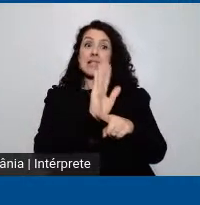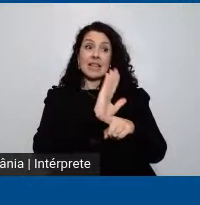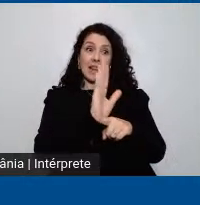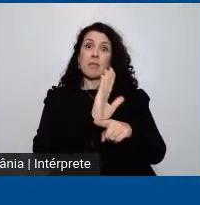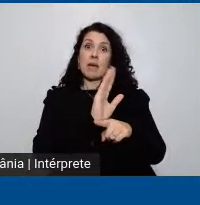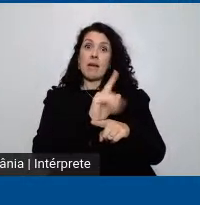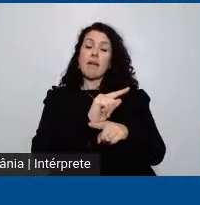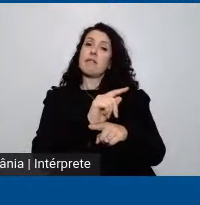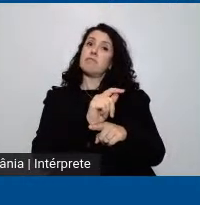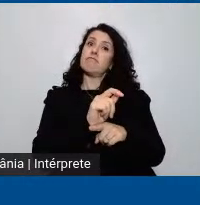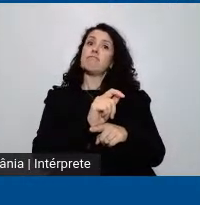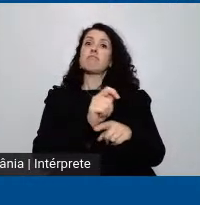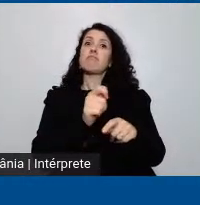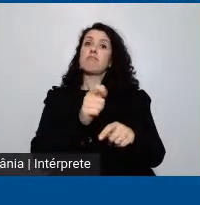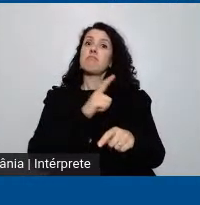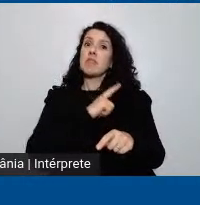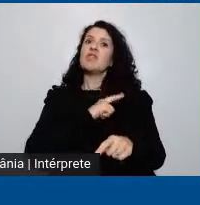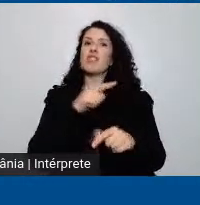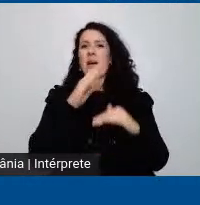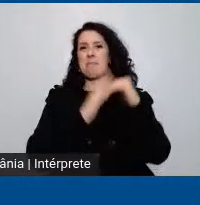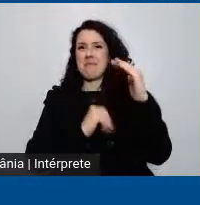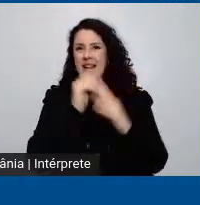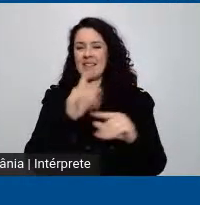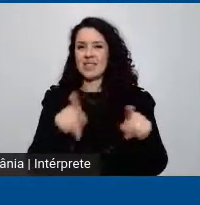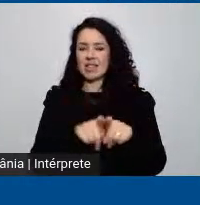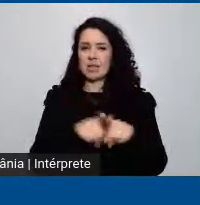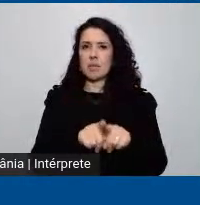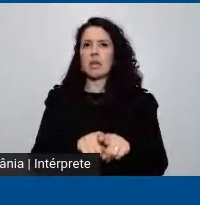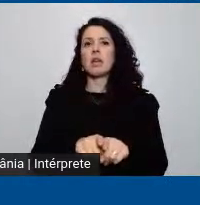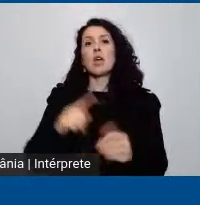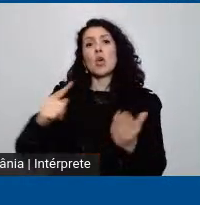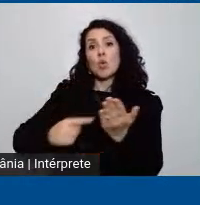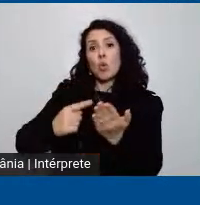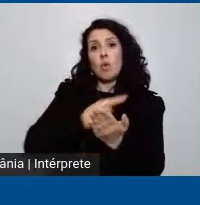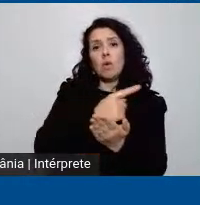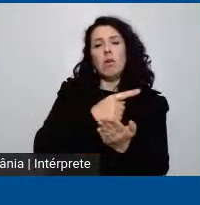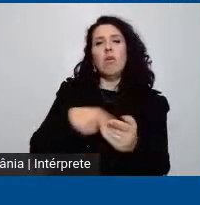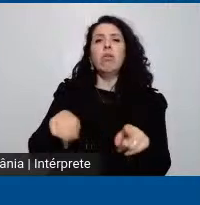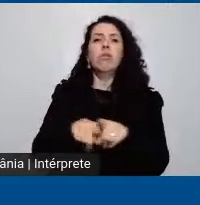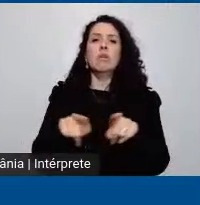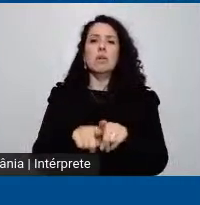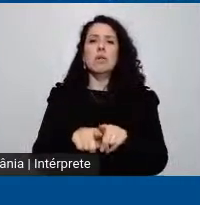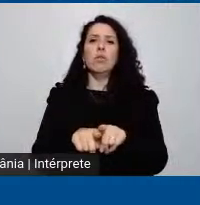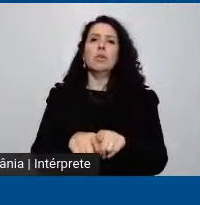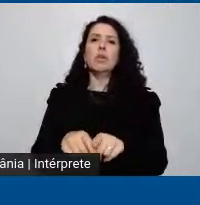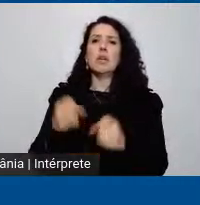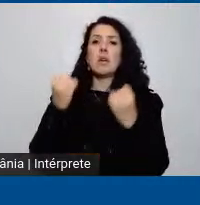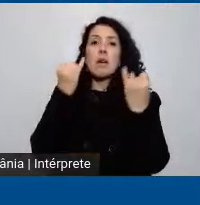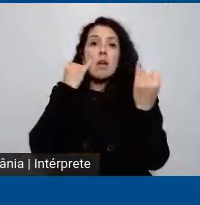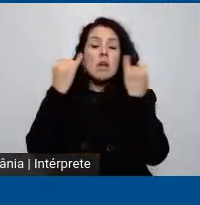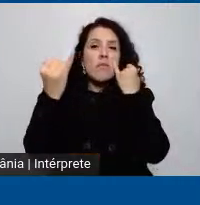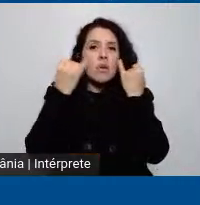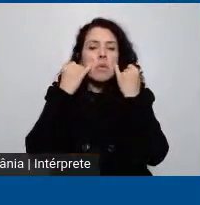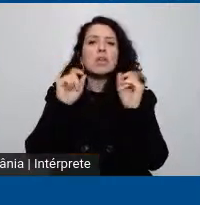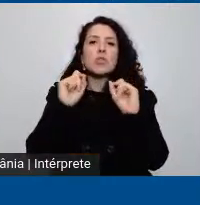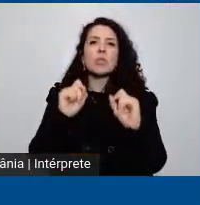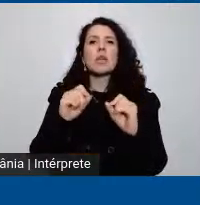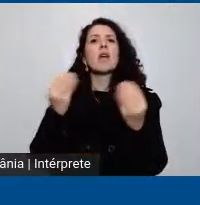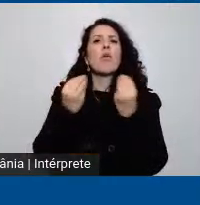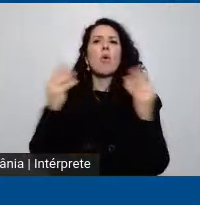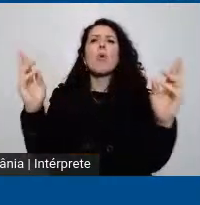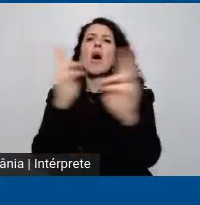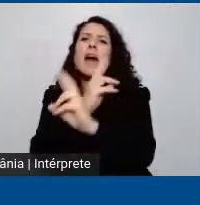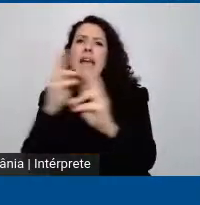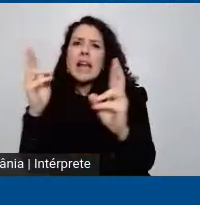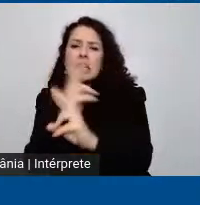né. Além disso, a gente encontra nos cadernos, por exemplo, informações sobre o círculo social, as relações de